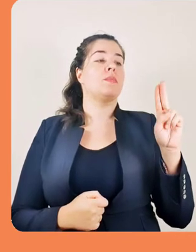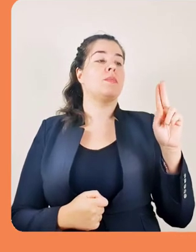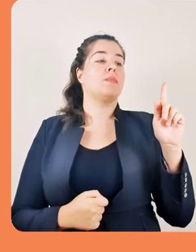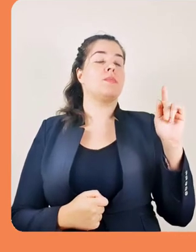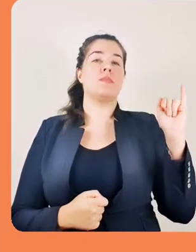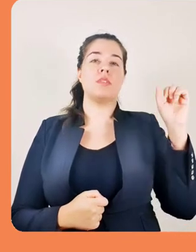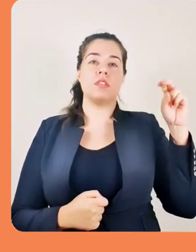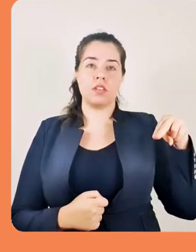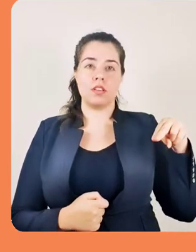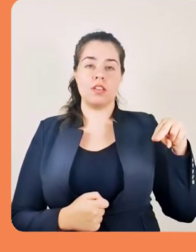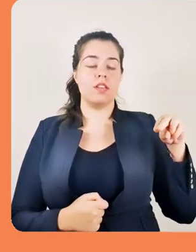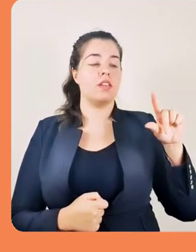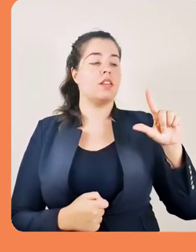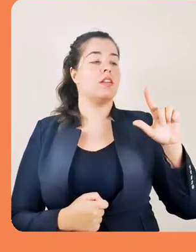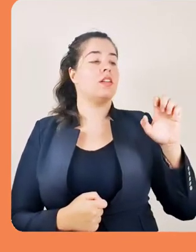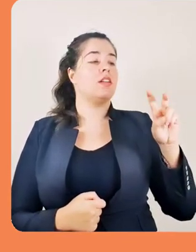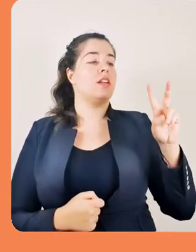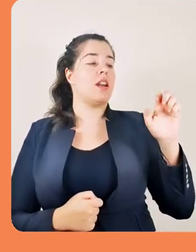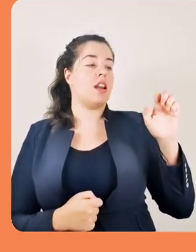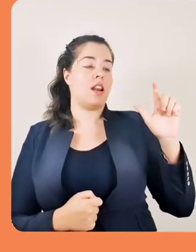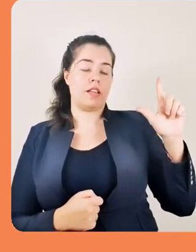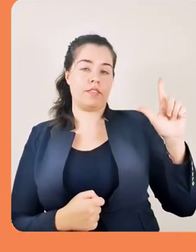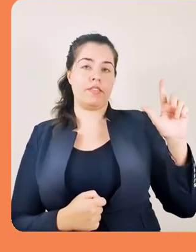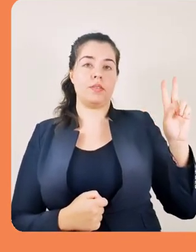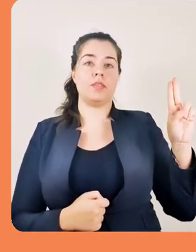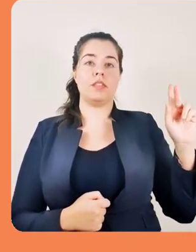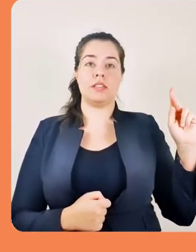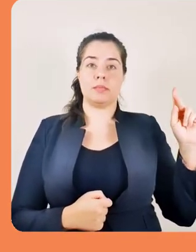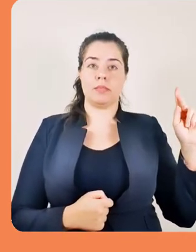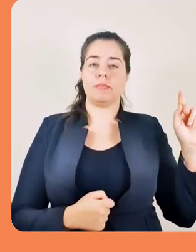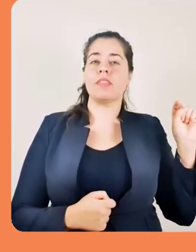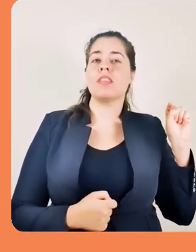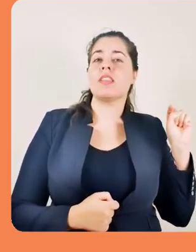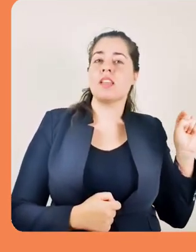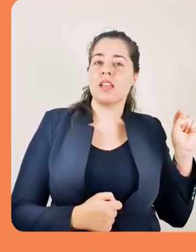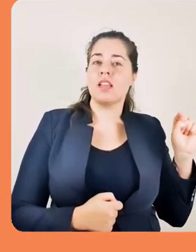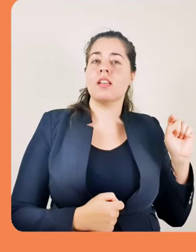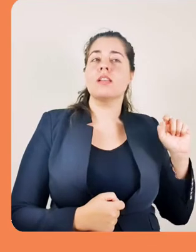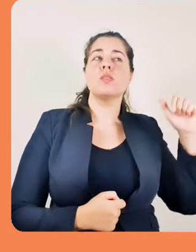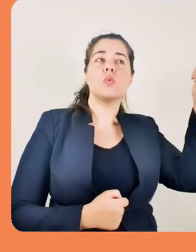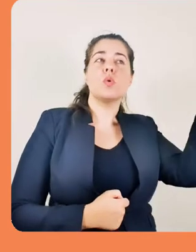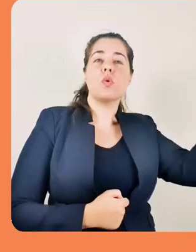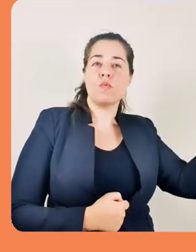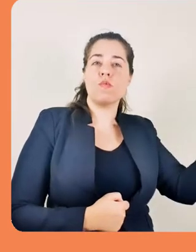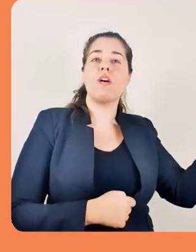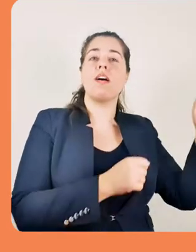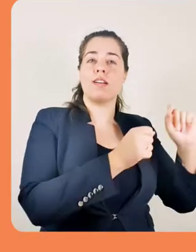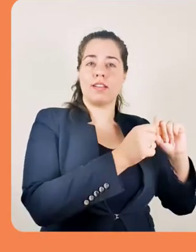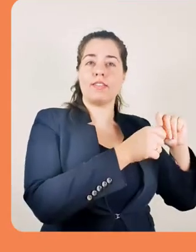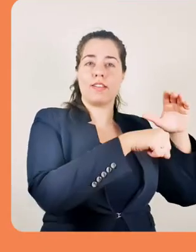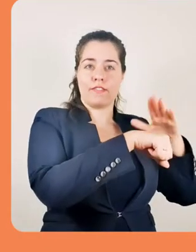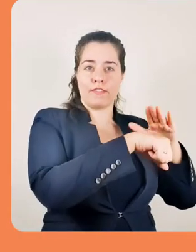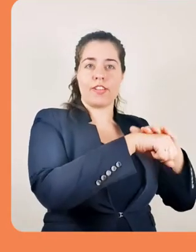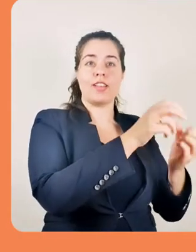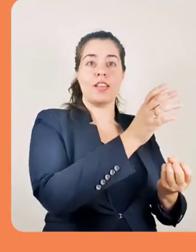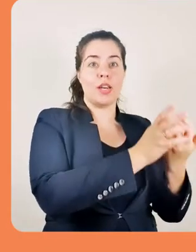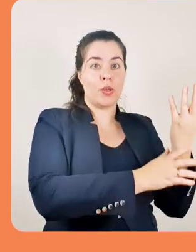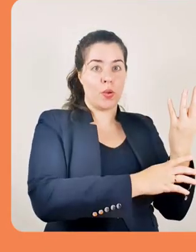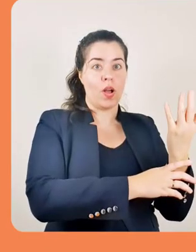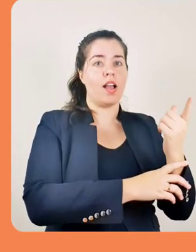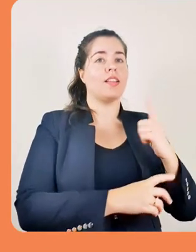na sua sala do mundo nesse caso vamos usar o plugin Level Up